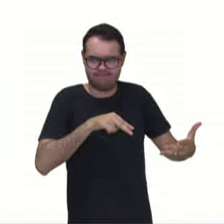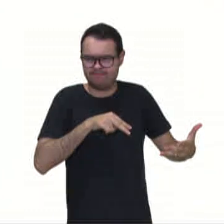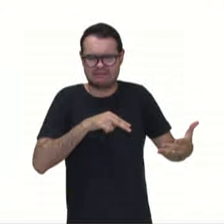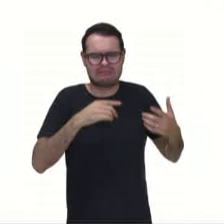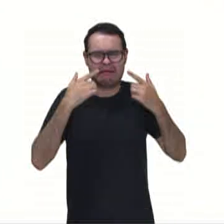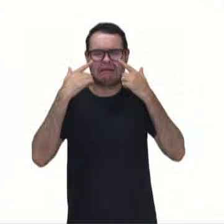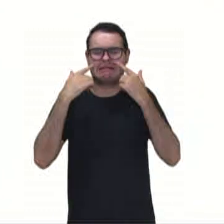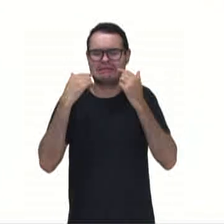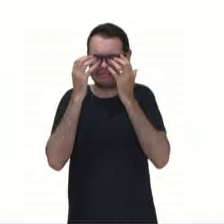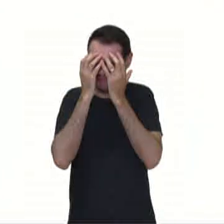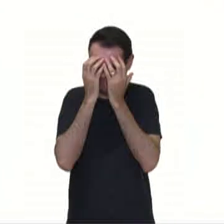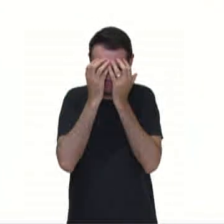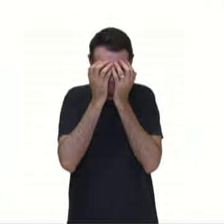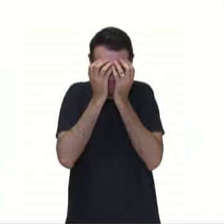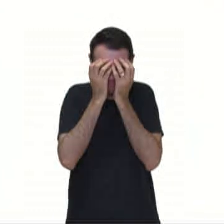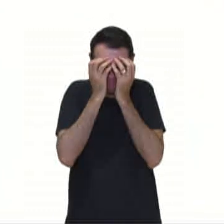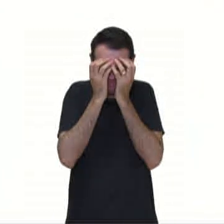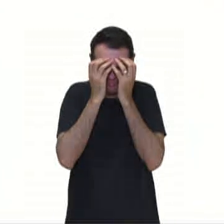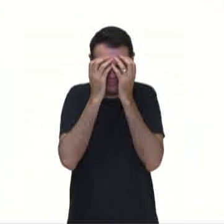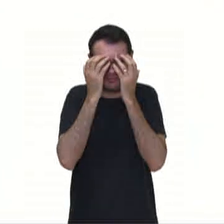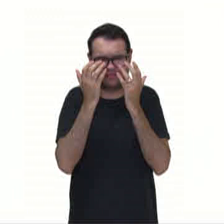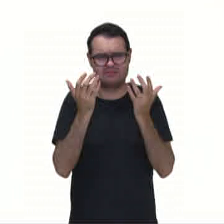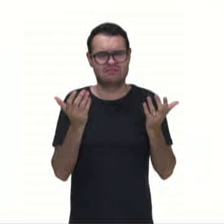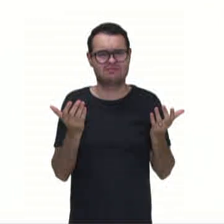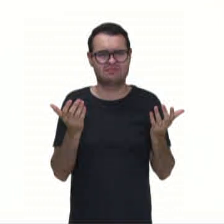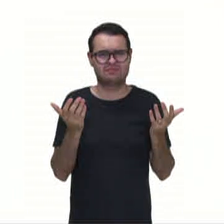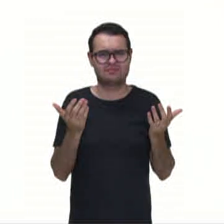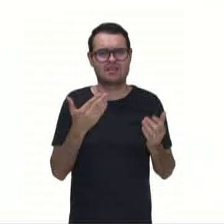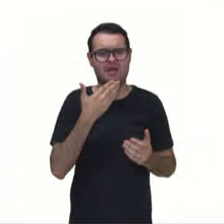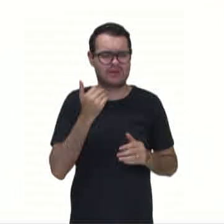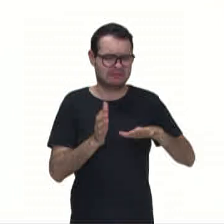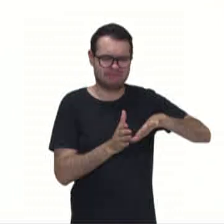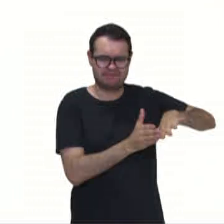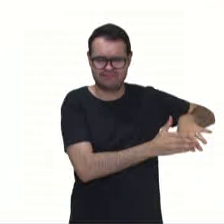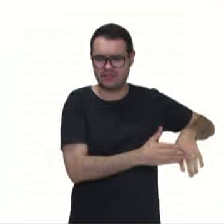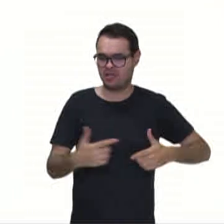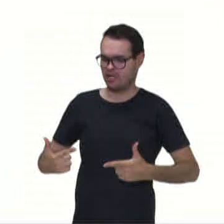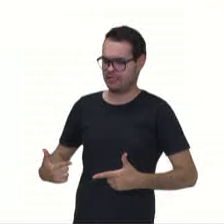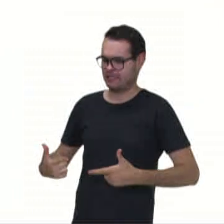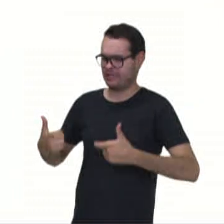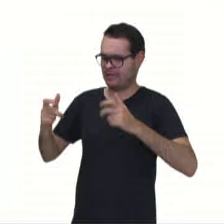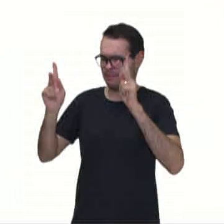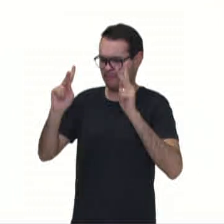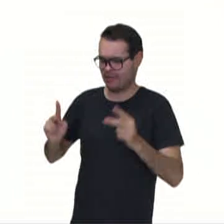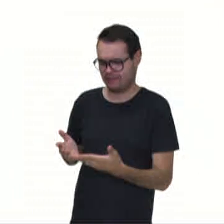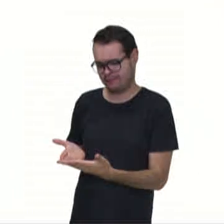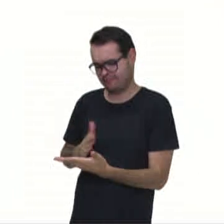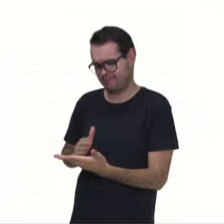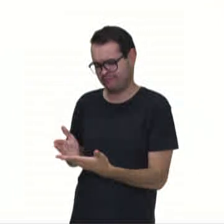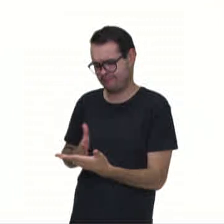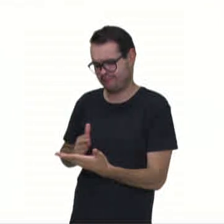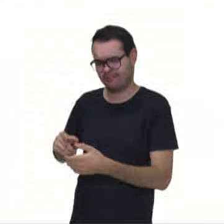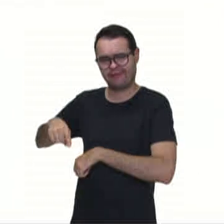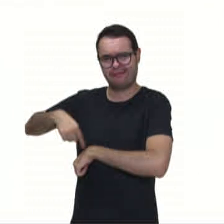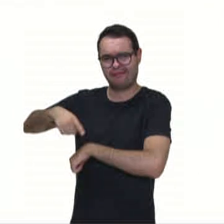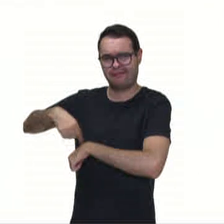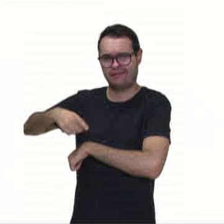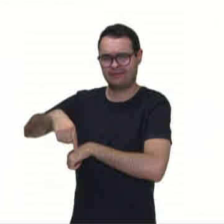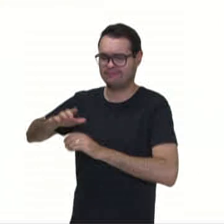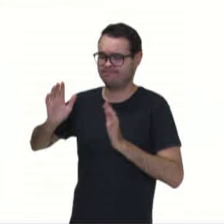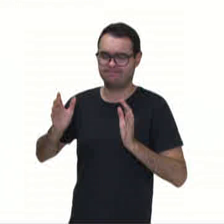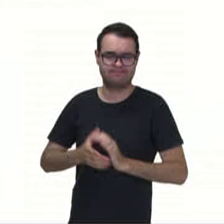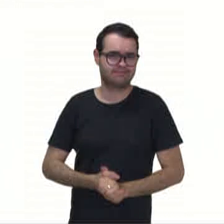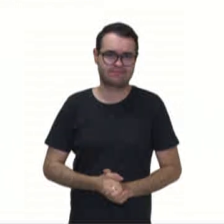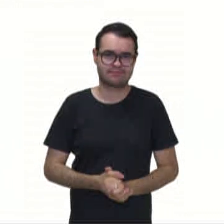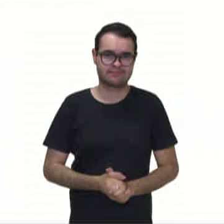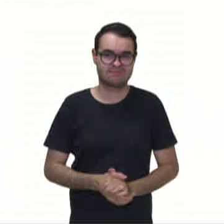de chorar. Não seria melhor gastar o tempo relendo Guerra e Paz? Tudo foi criado para simplificar, mas até